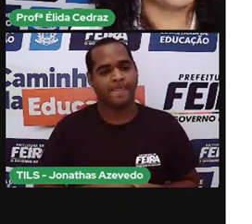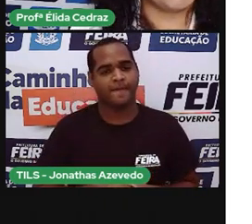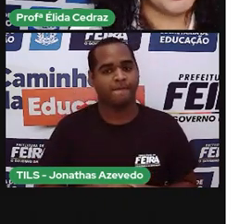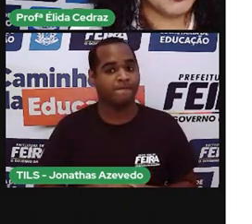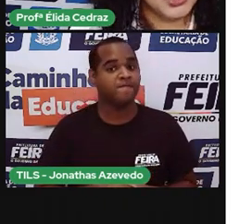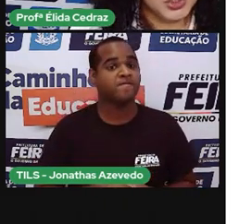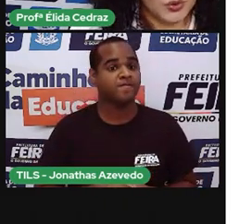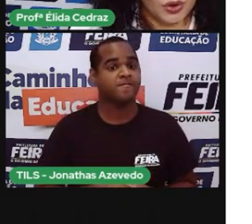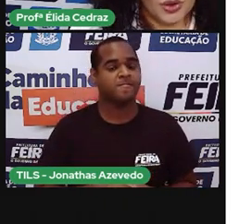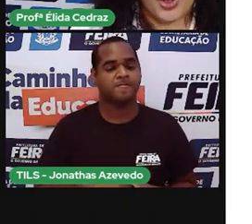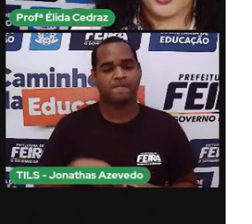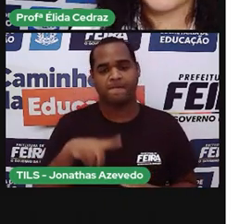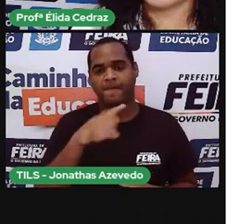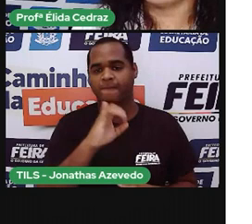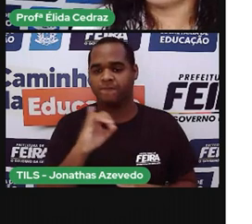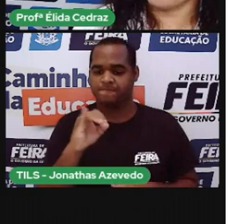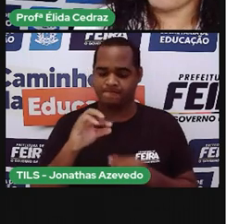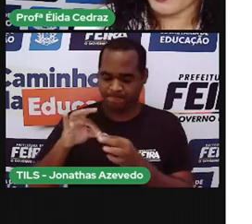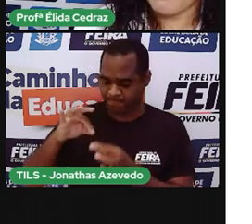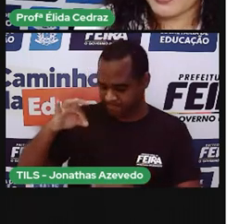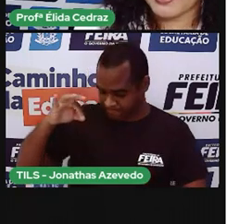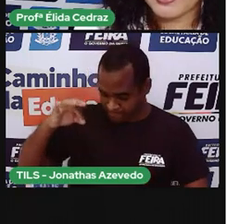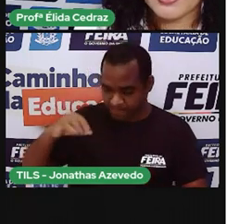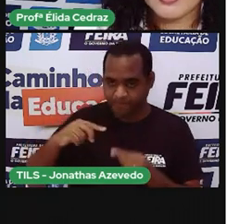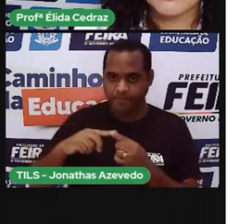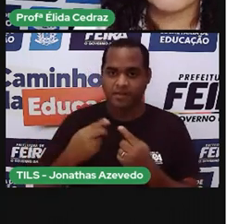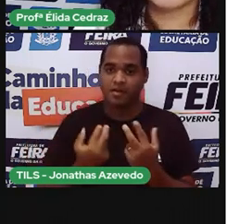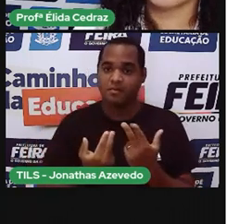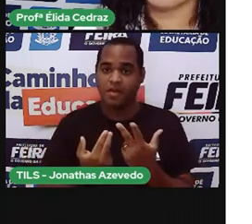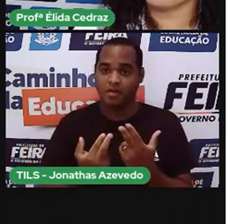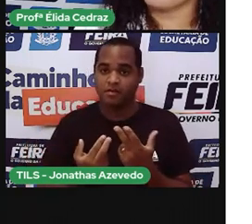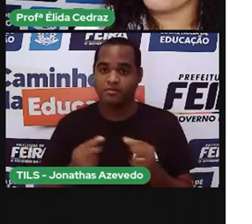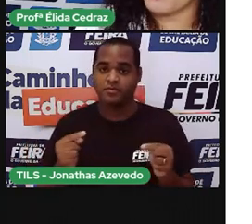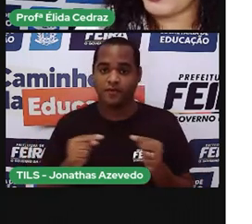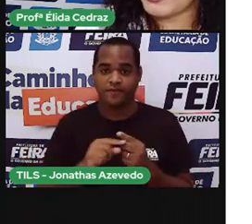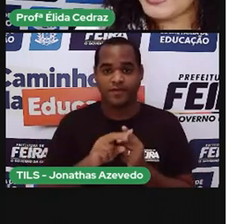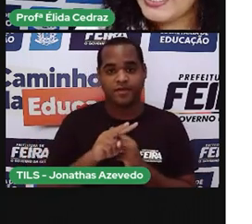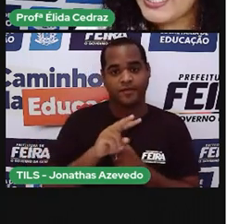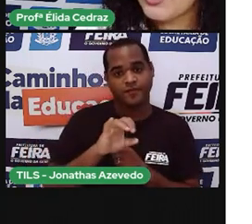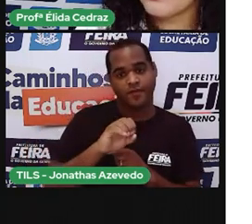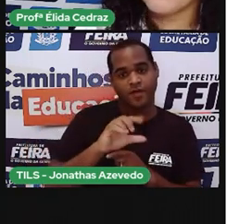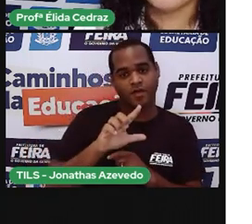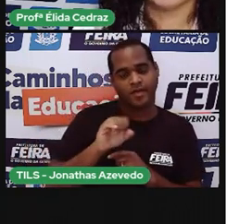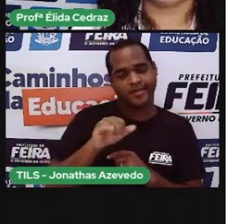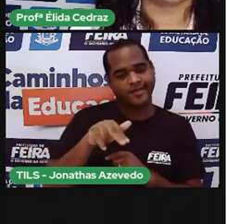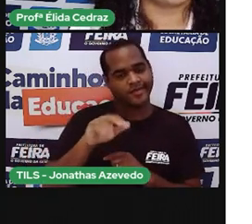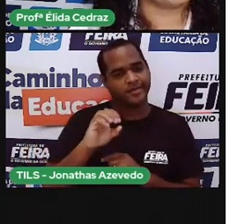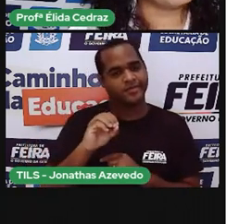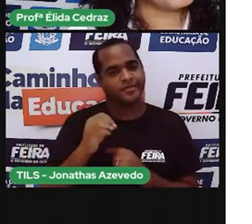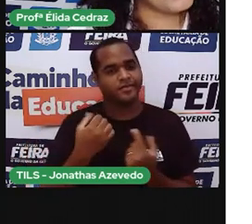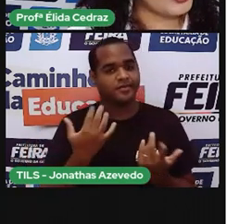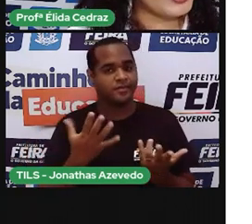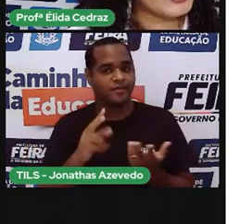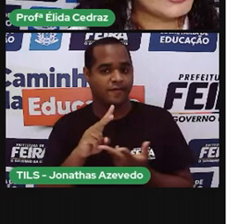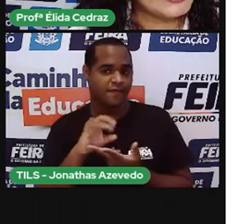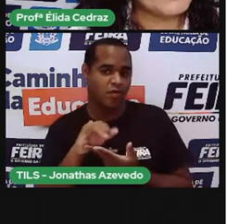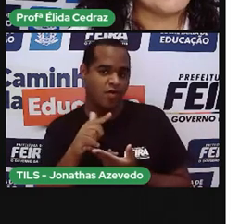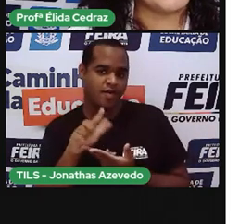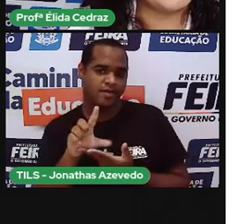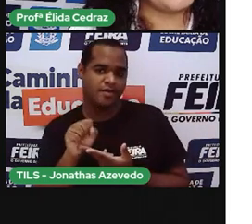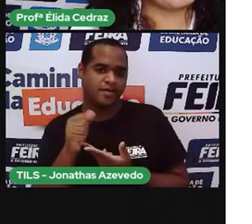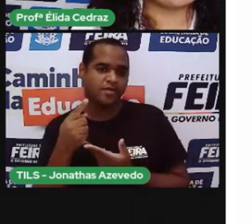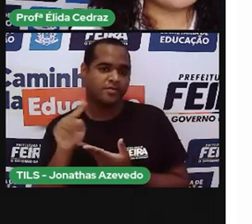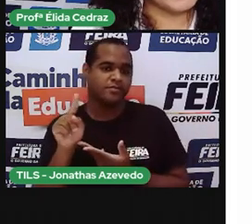e ela instrumentos de ordem Como como o violino como um